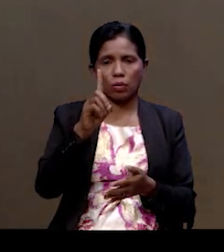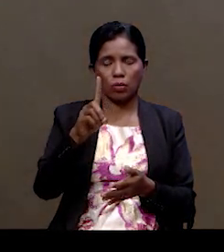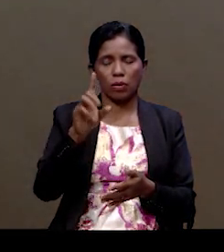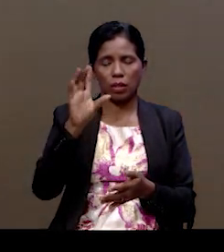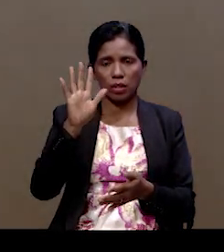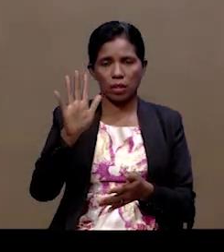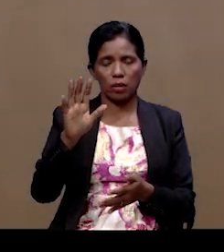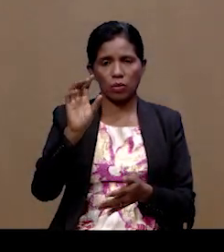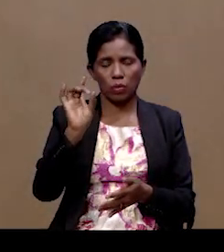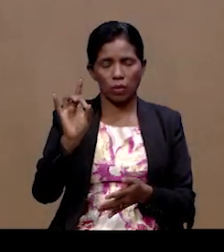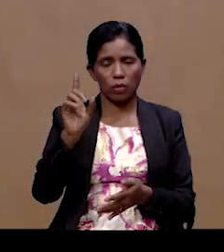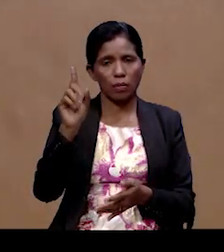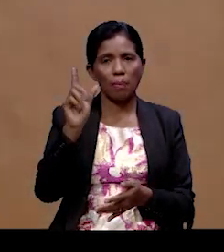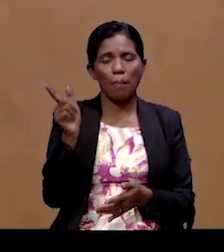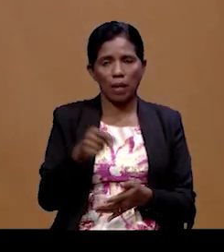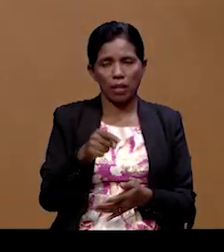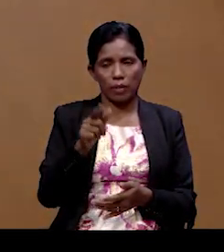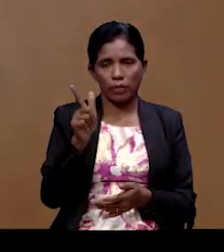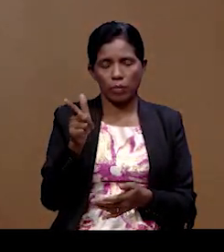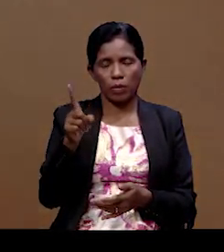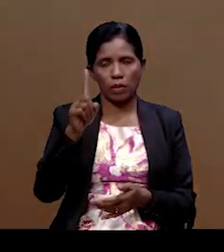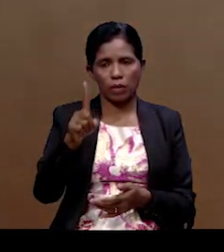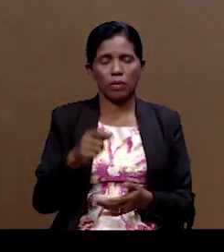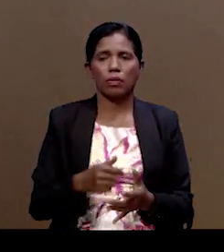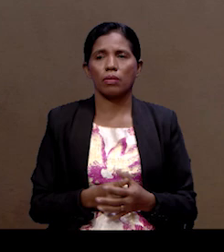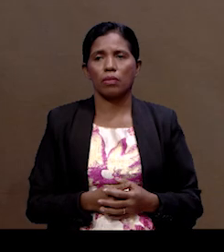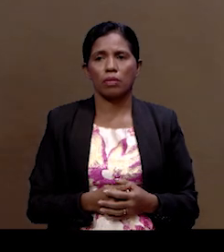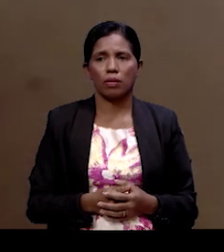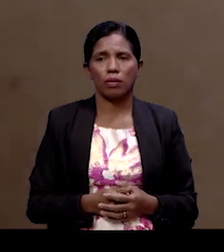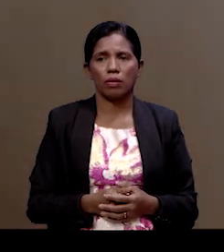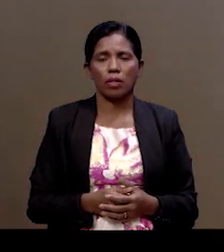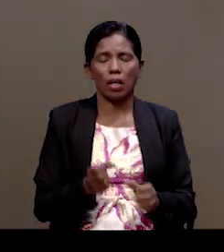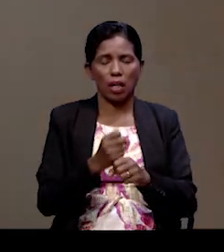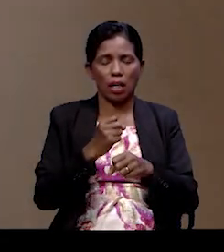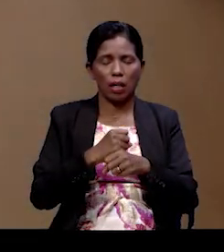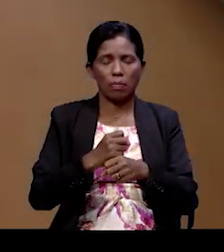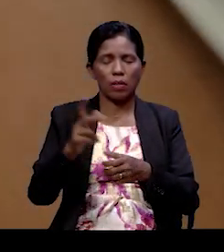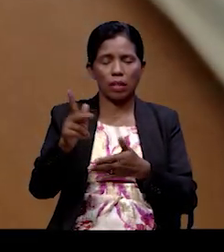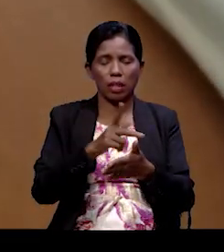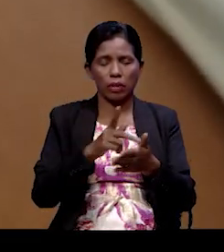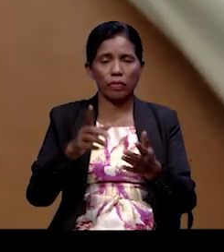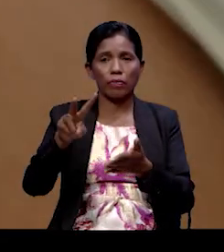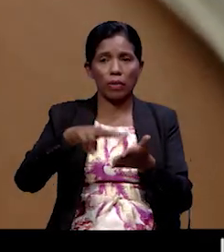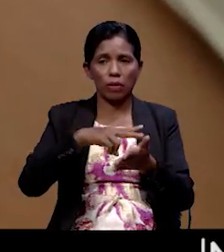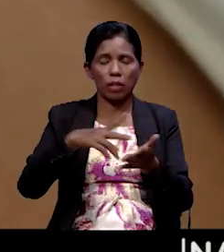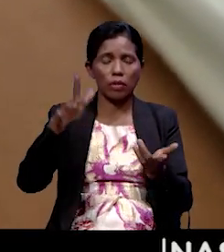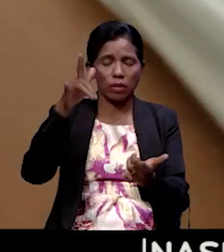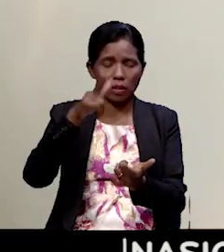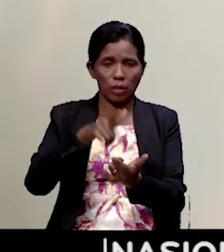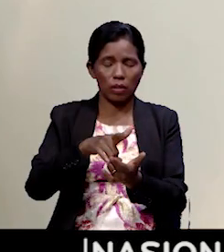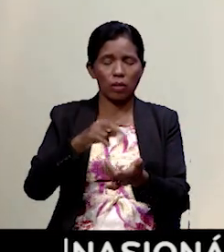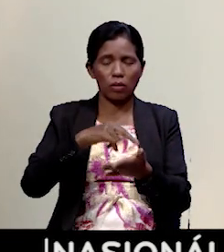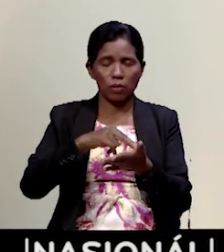0158-21. No suspeito refere, comete moço caso de violação sexual, número NUC